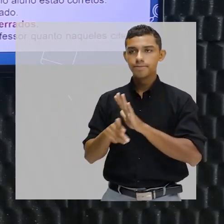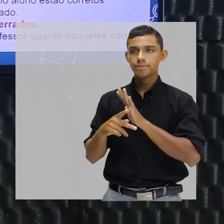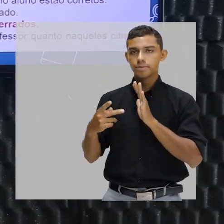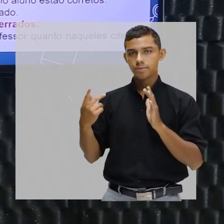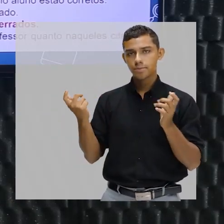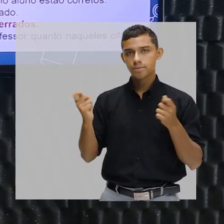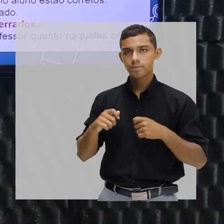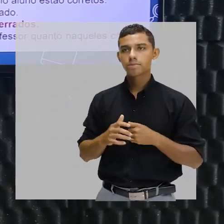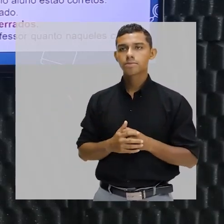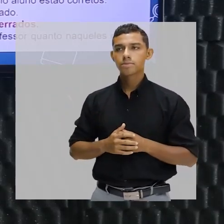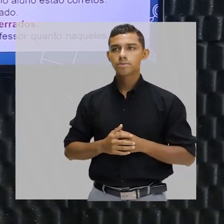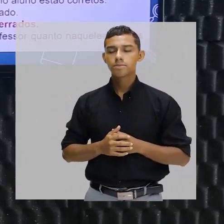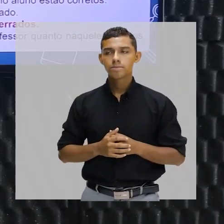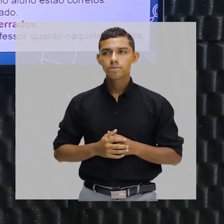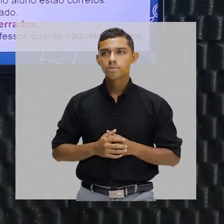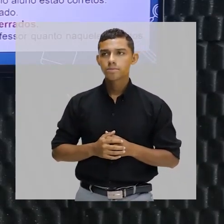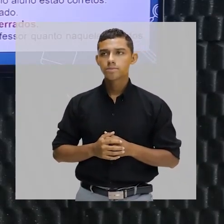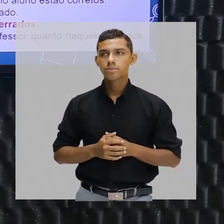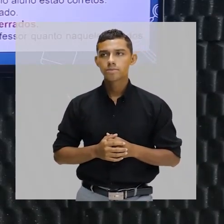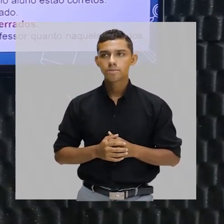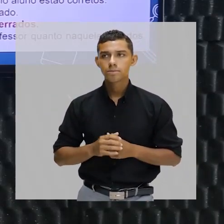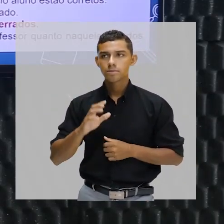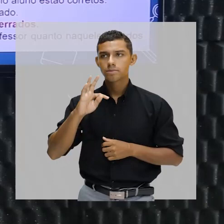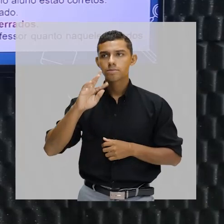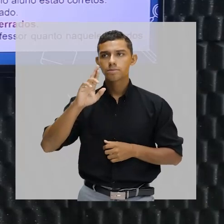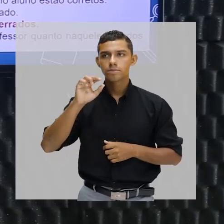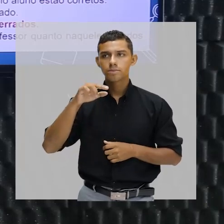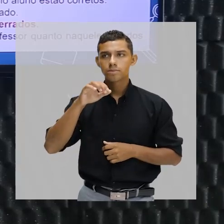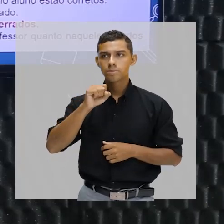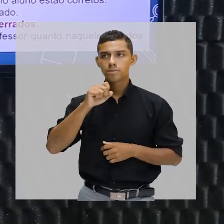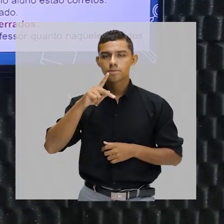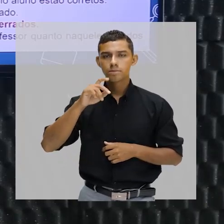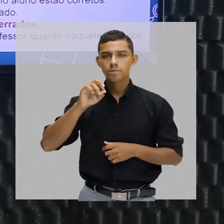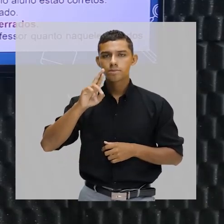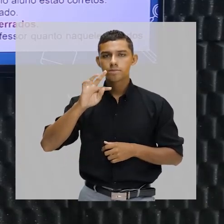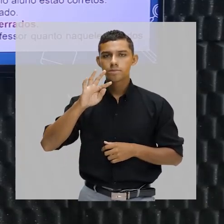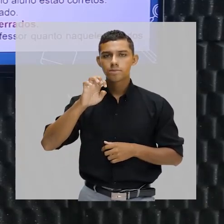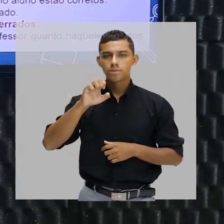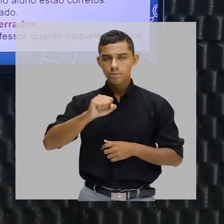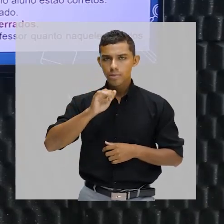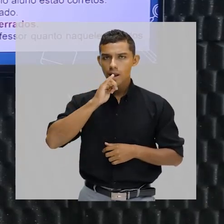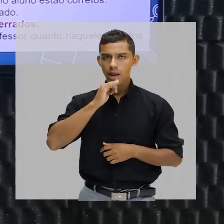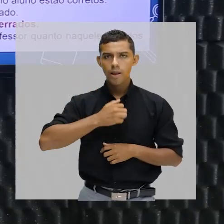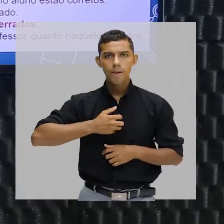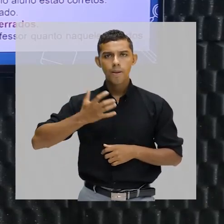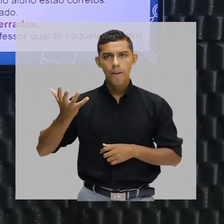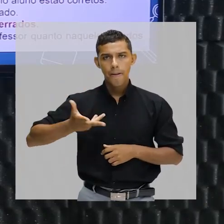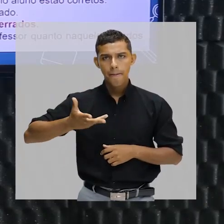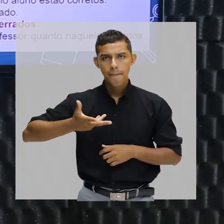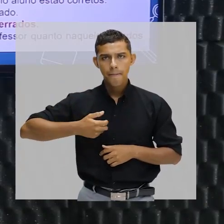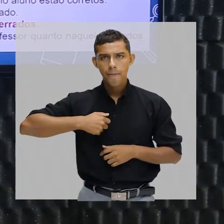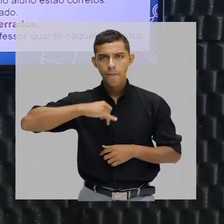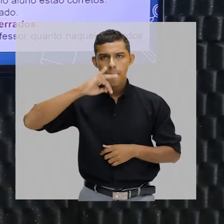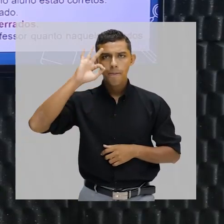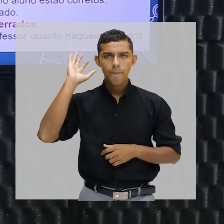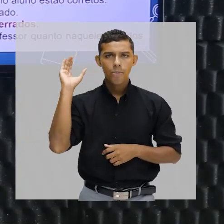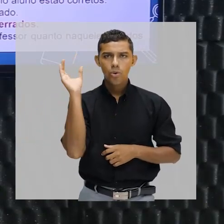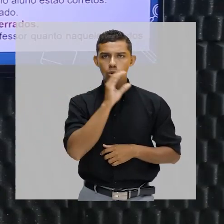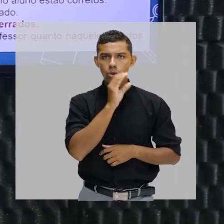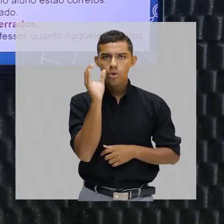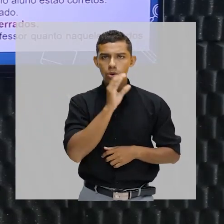faz, não é o transporte, tá ok? Né, que vai ser acelerado para a emissão desse tipo de